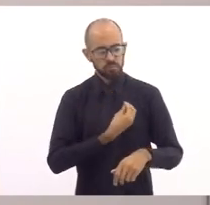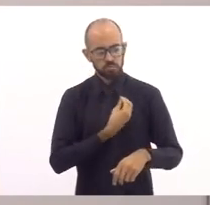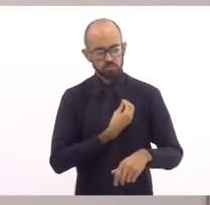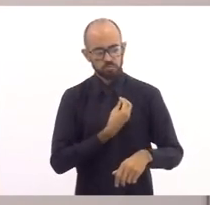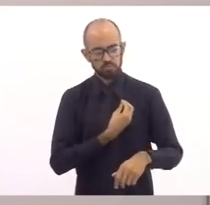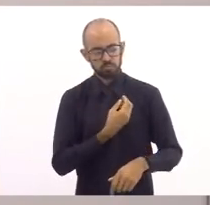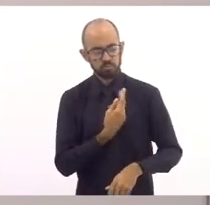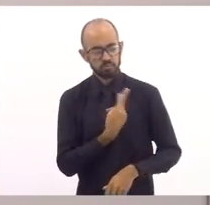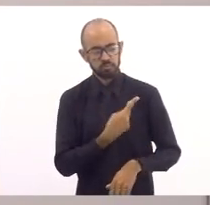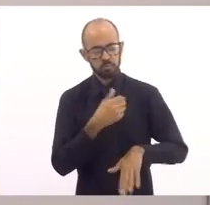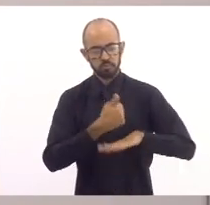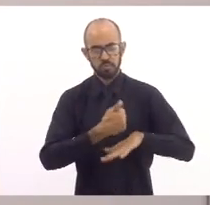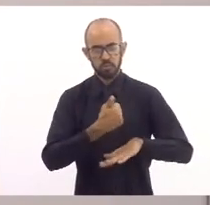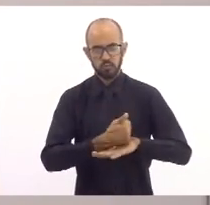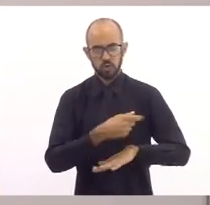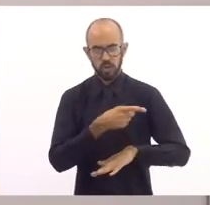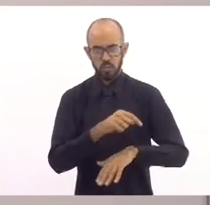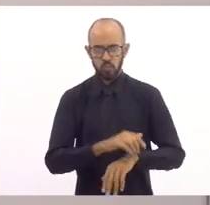comissionado.